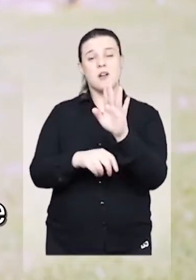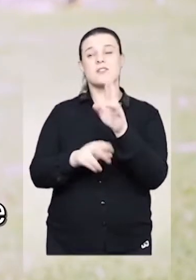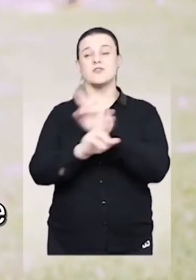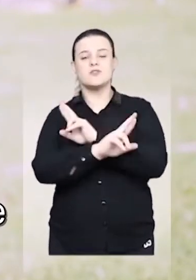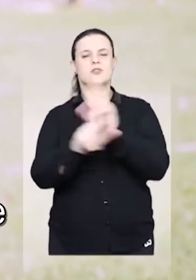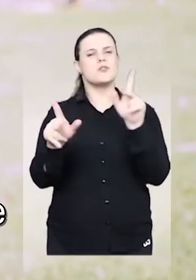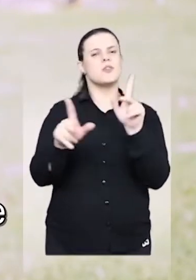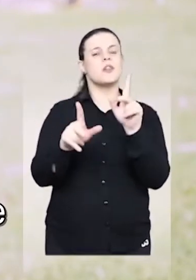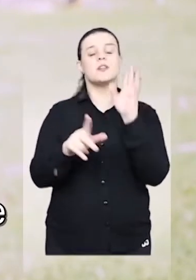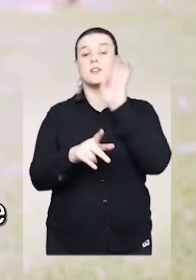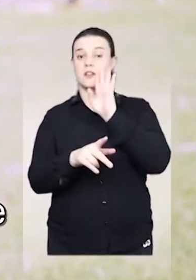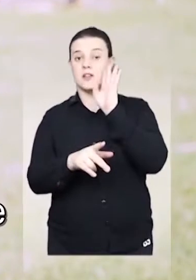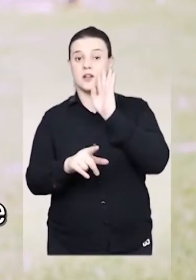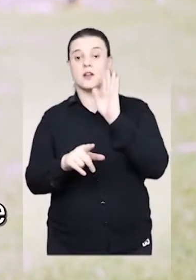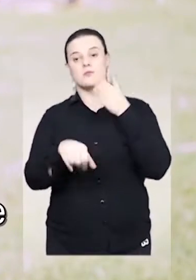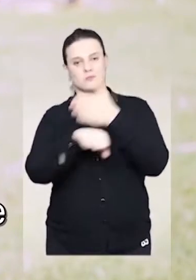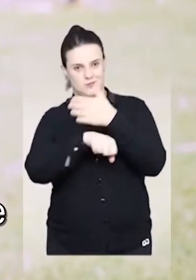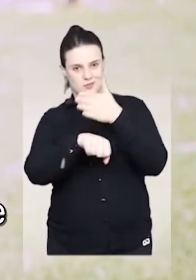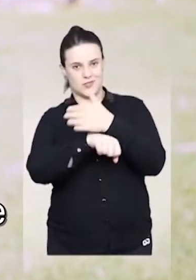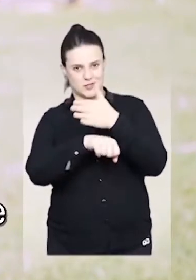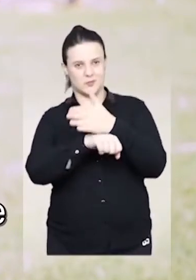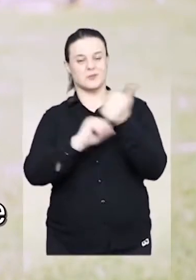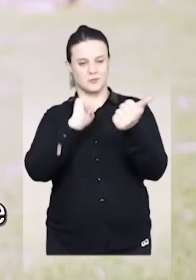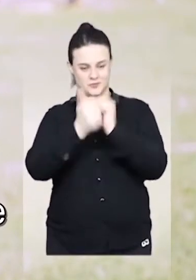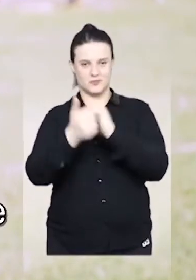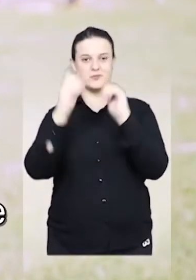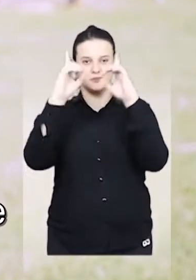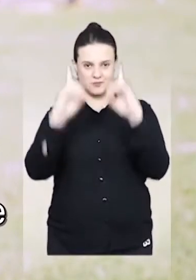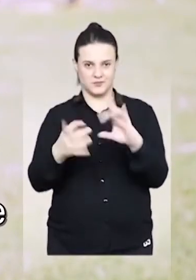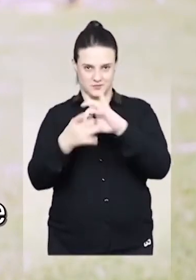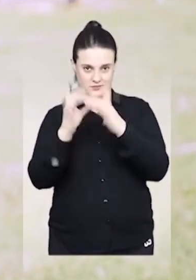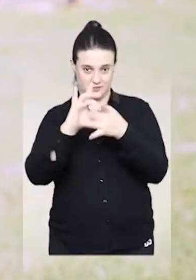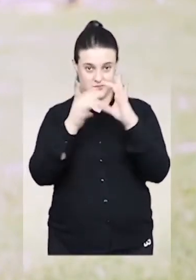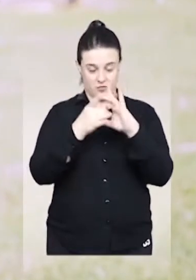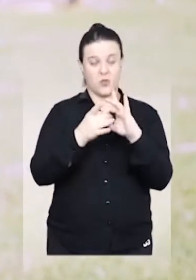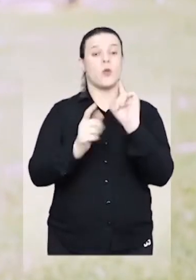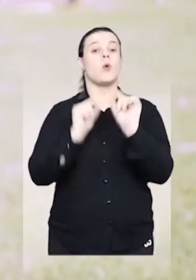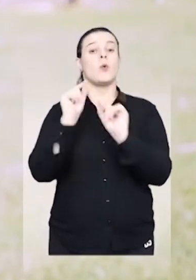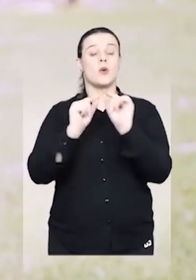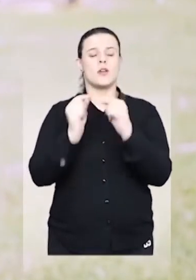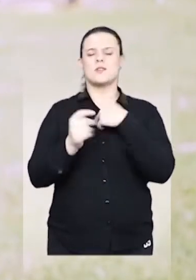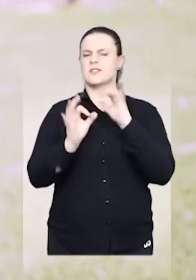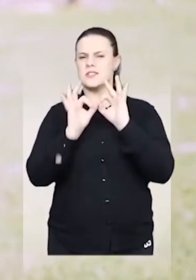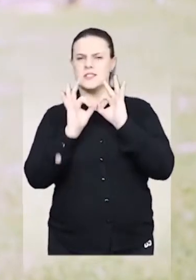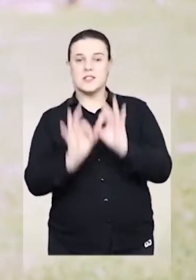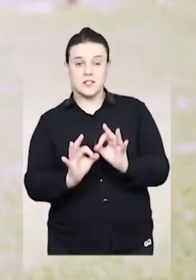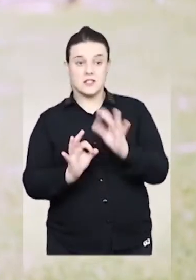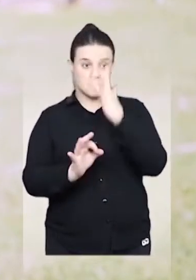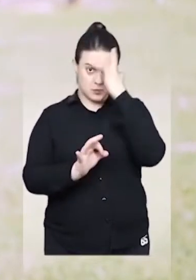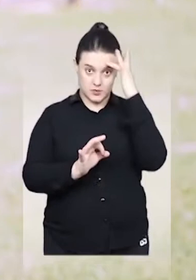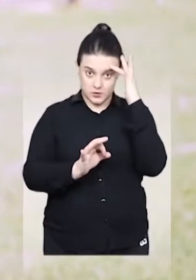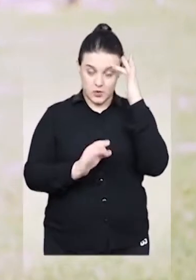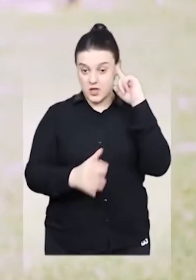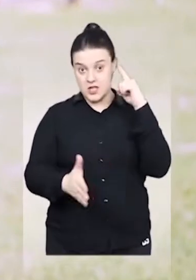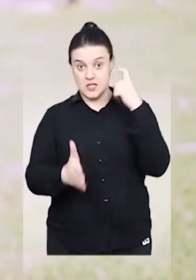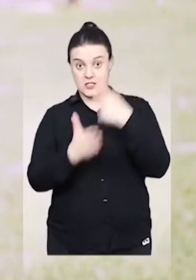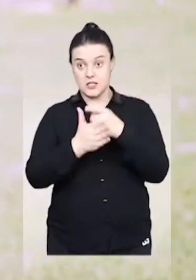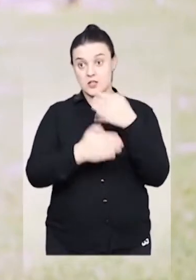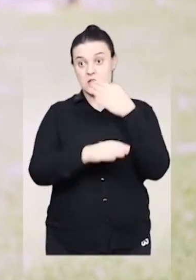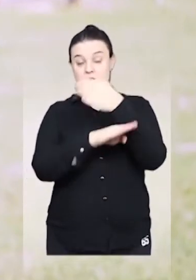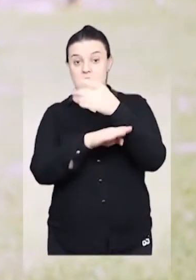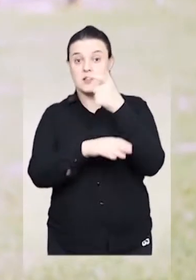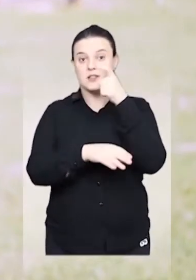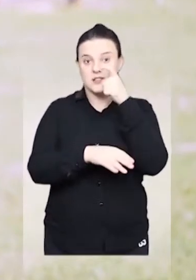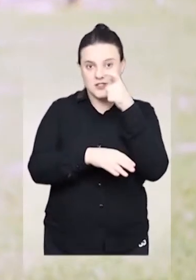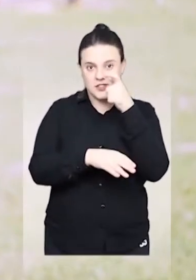grande diferença que é muito legal de participar do esporte paralímpico é que eu tenho certeza que quando uma pessoa decide ir lá